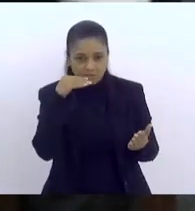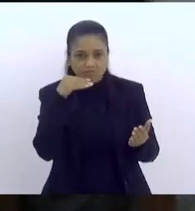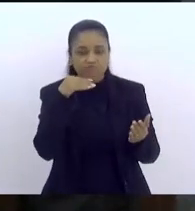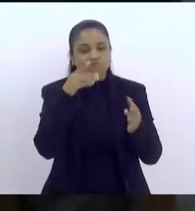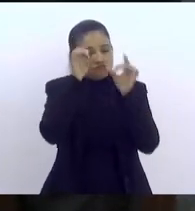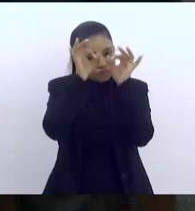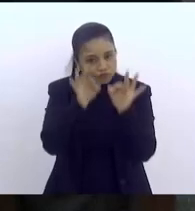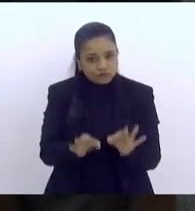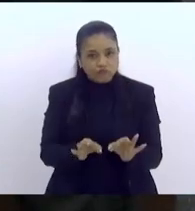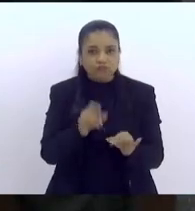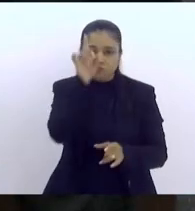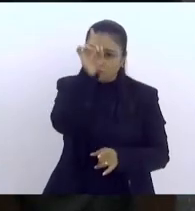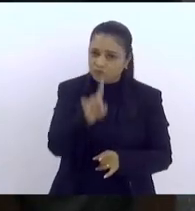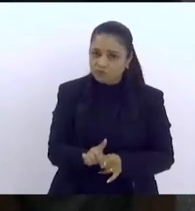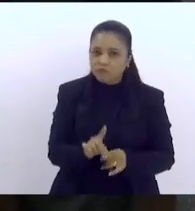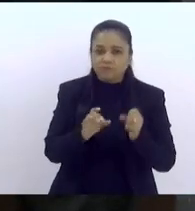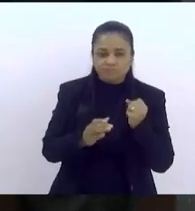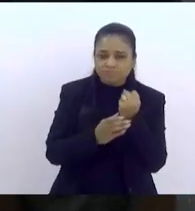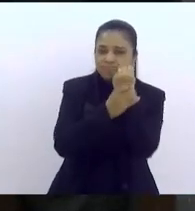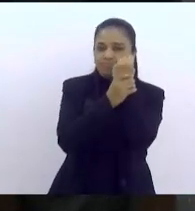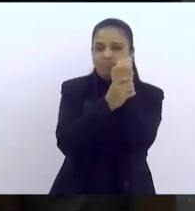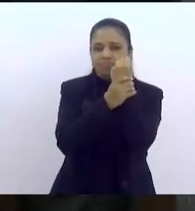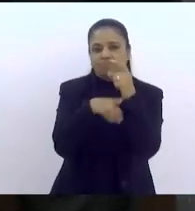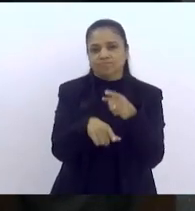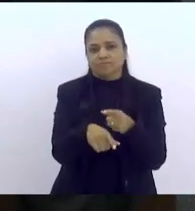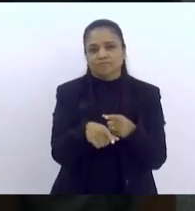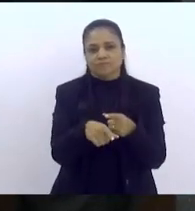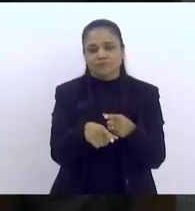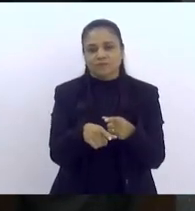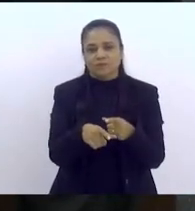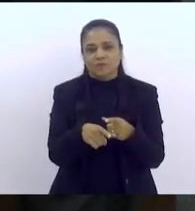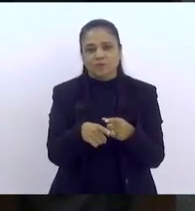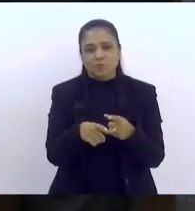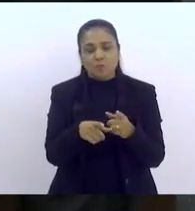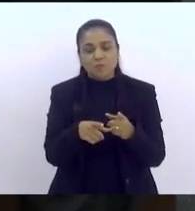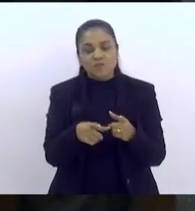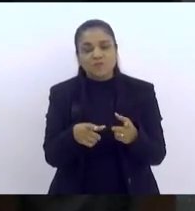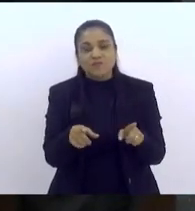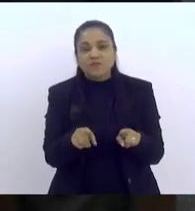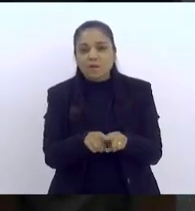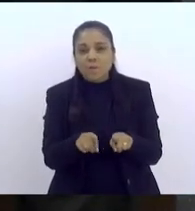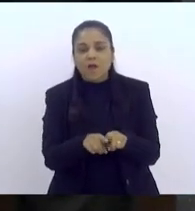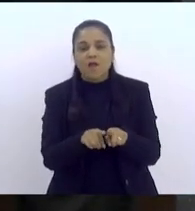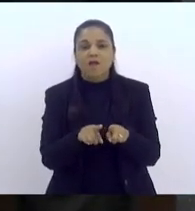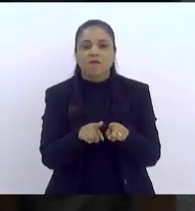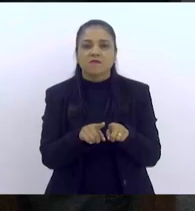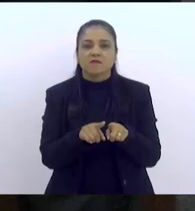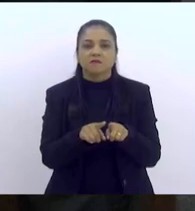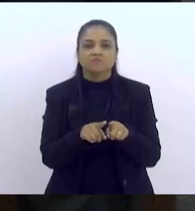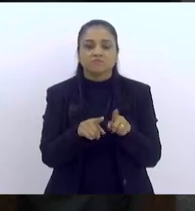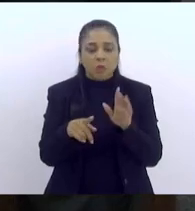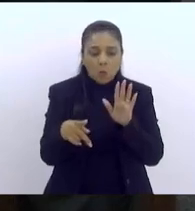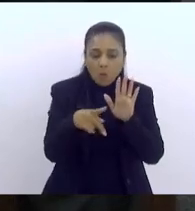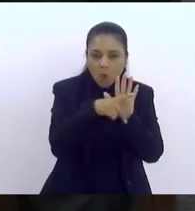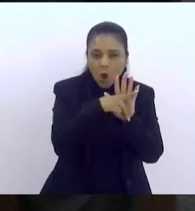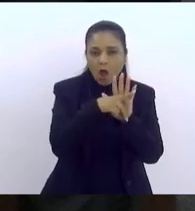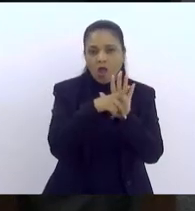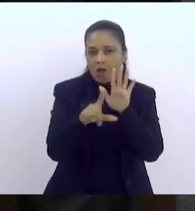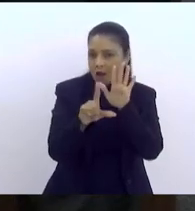seus direitos garantidos e que possa aí ter, de forma, através desse projeto de